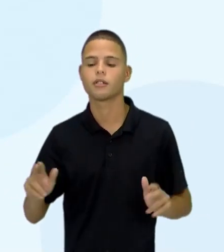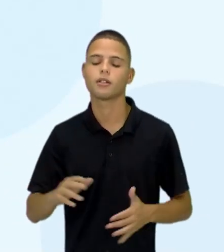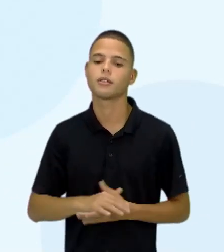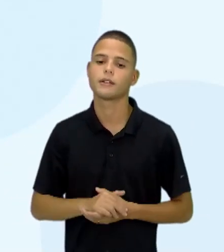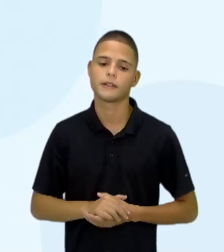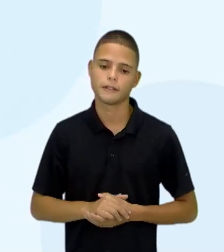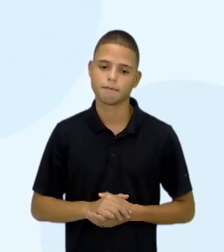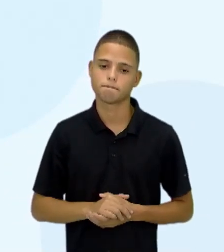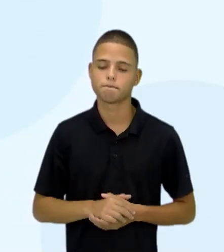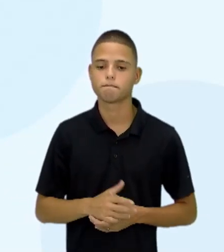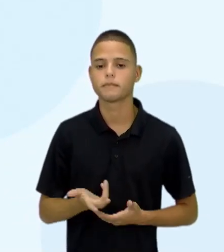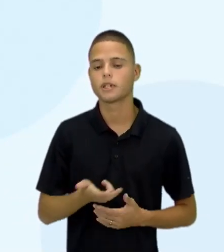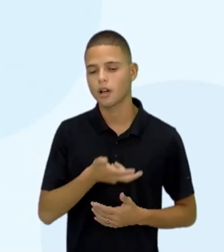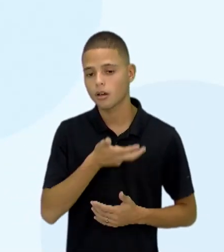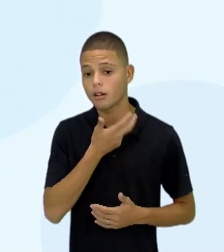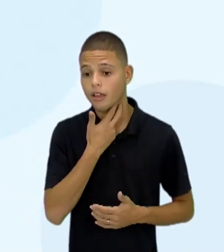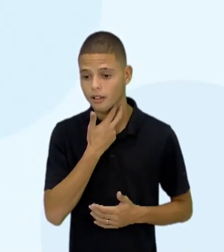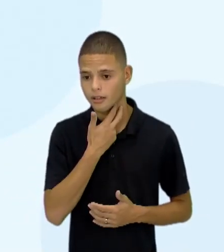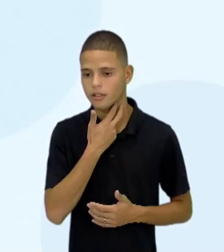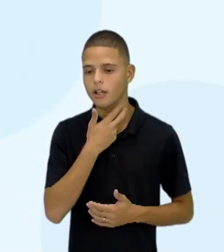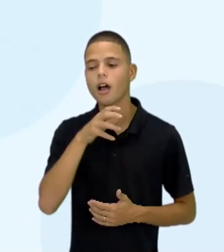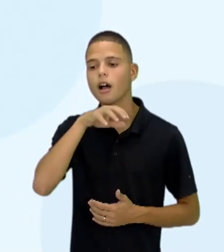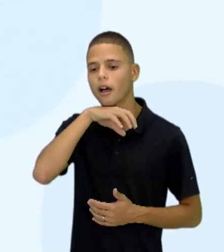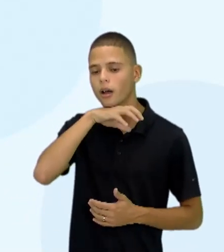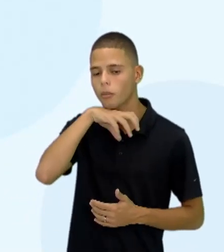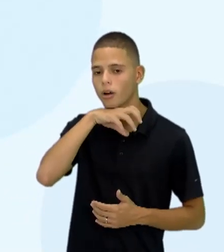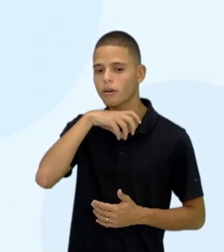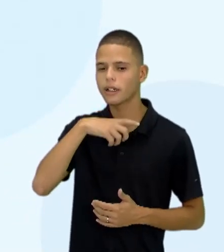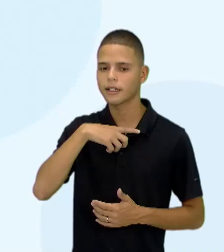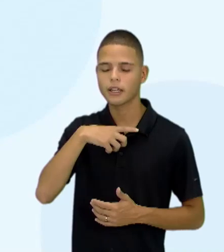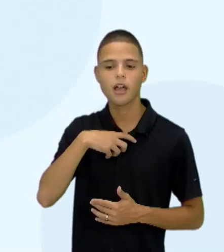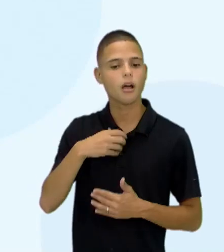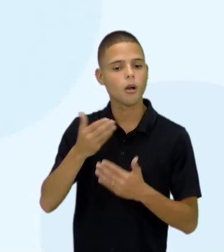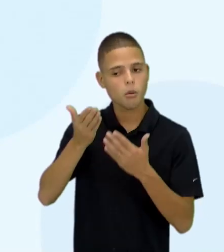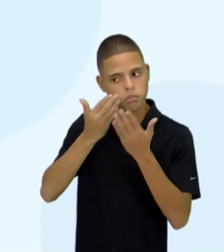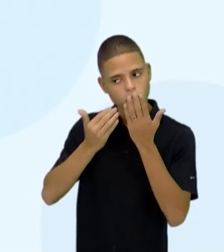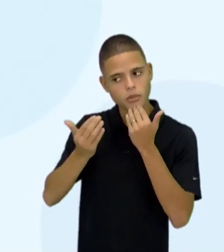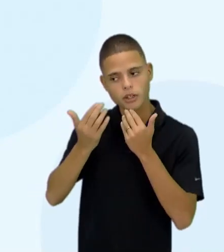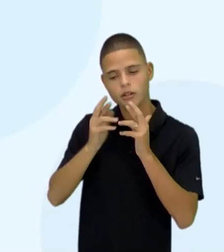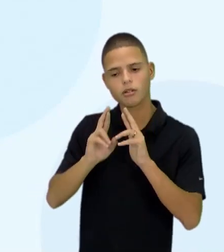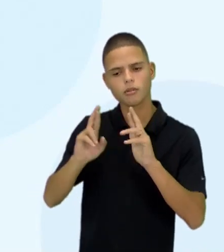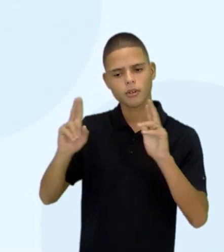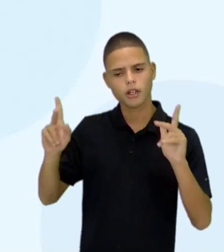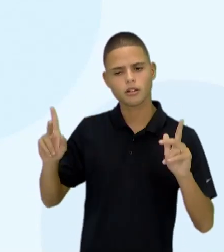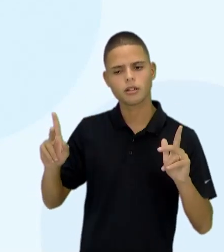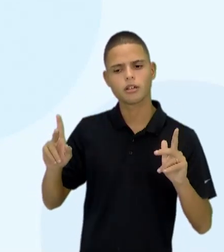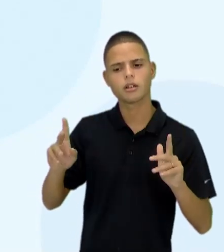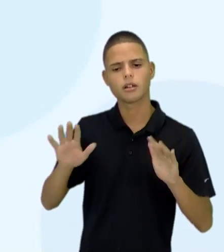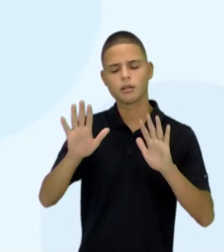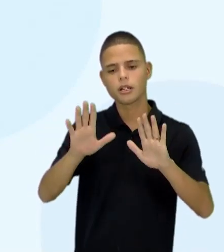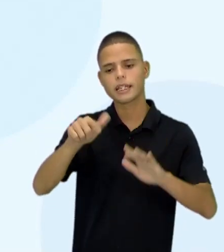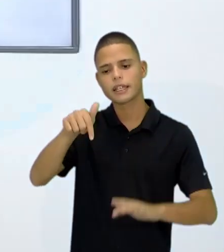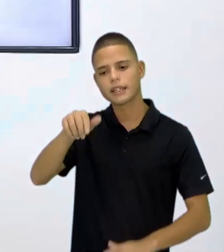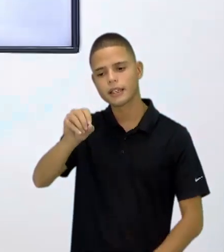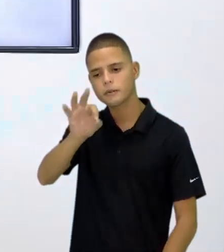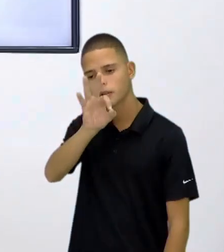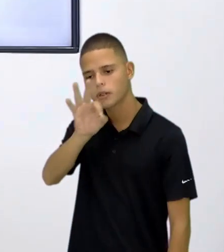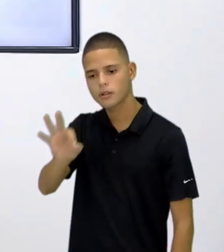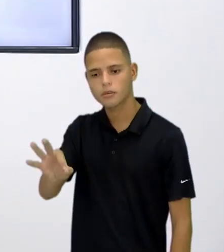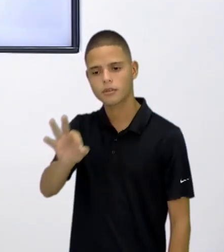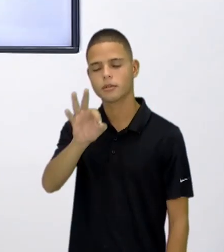mamíferos. O morcego é o bichinho que tem uma dieta diferente, mas aí estamos falando de 70%